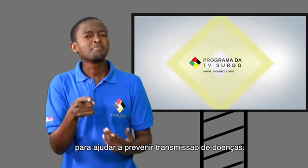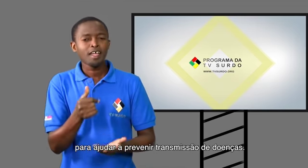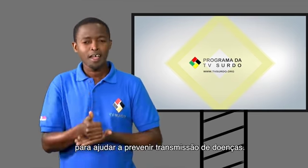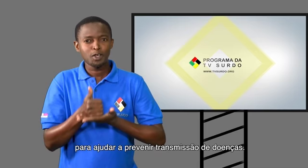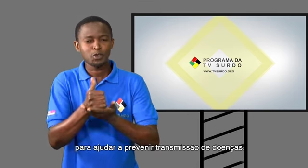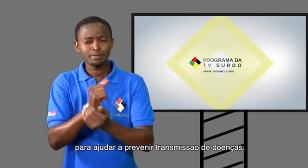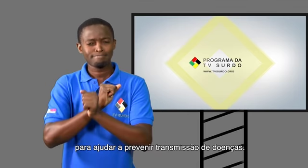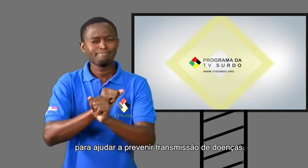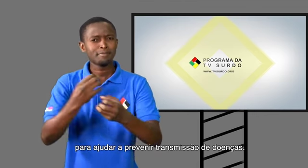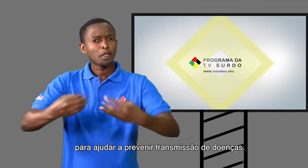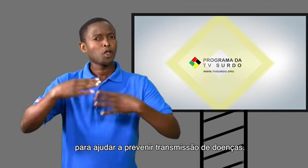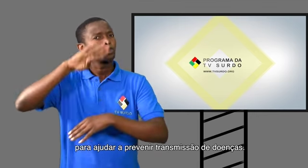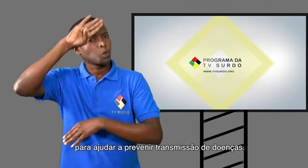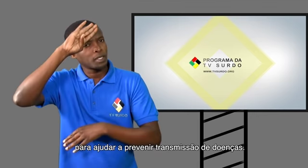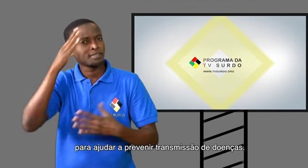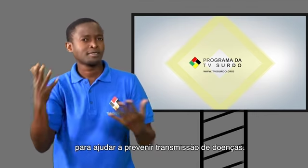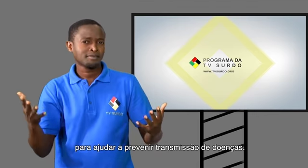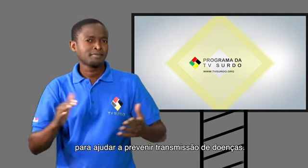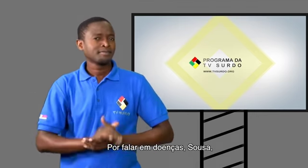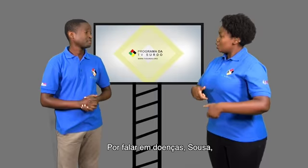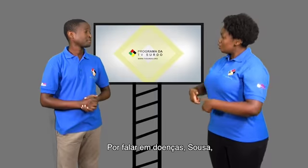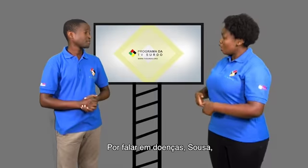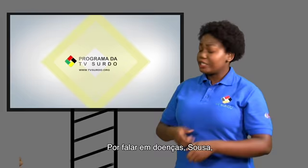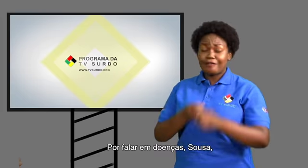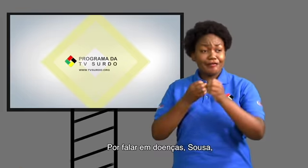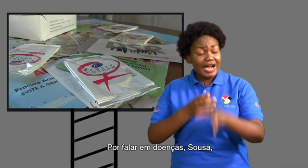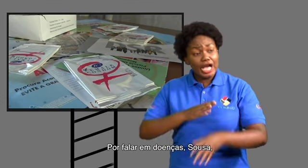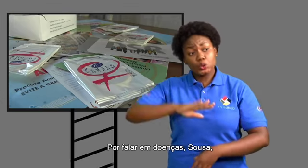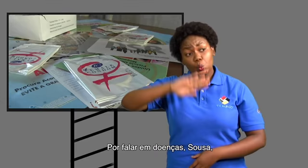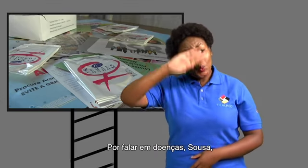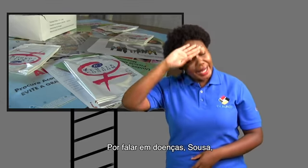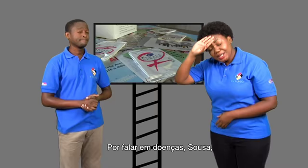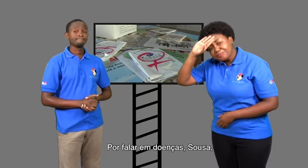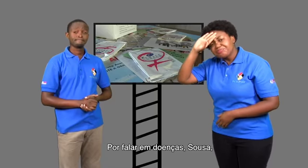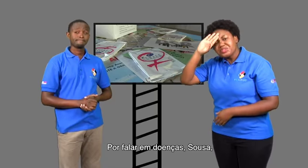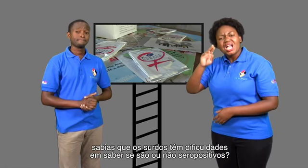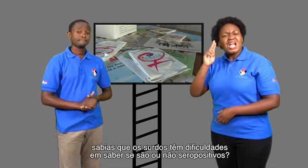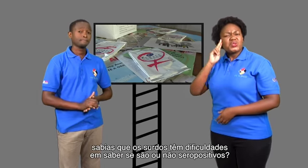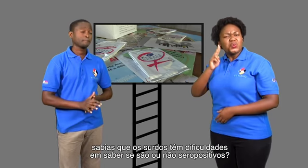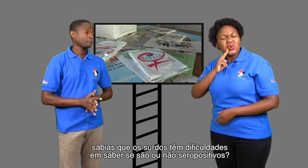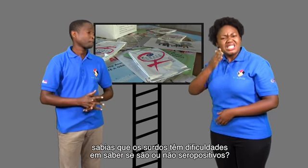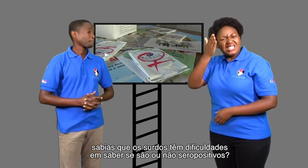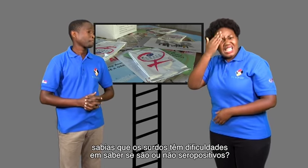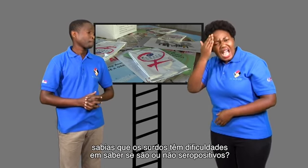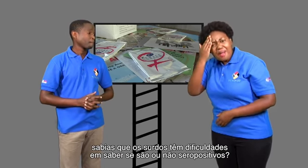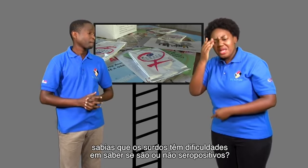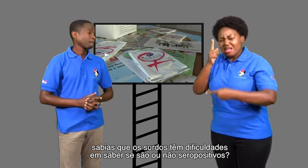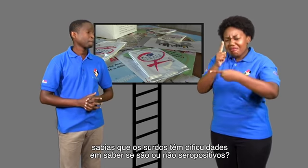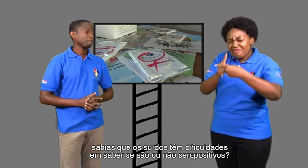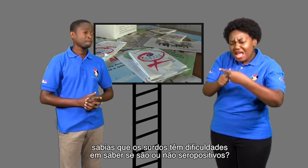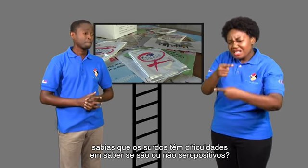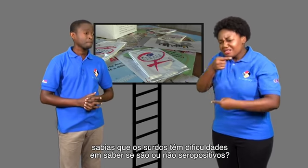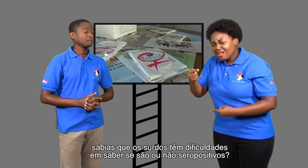para ajudar a prevenir transmissão de doenças. Por falar em doenças, Sousa, sabias que os surdos têm